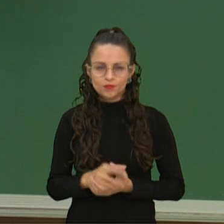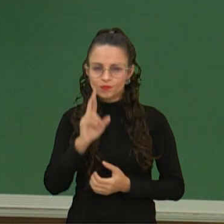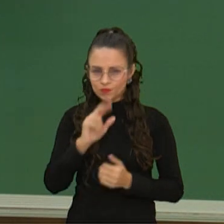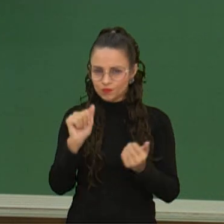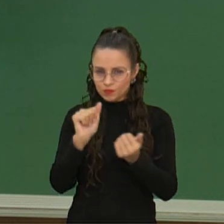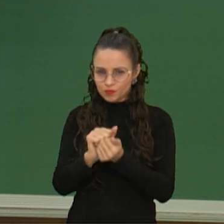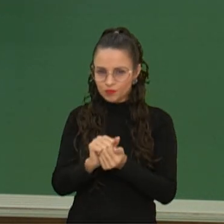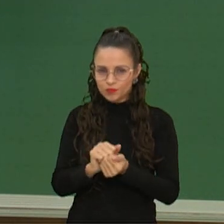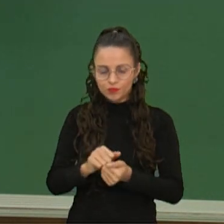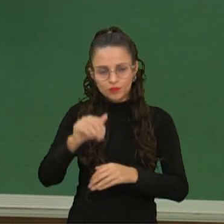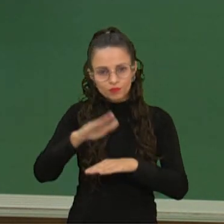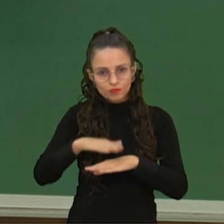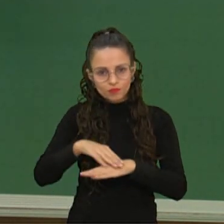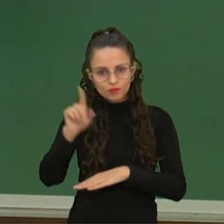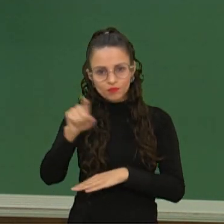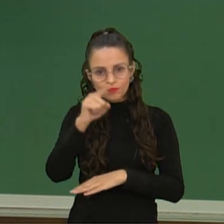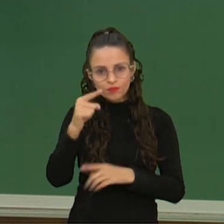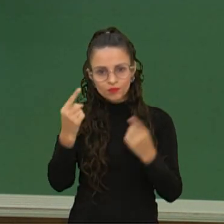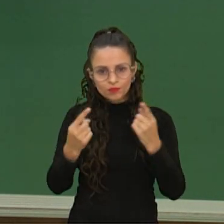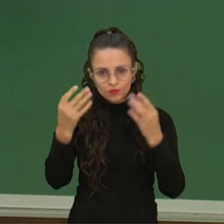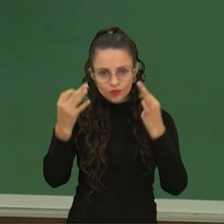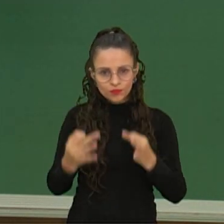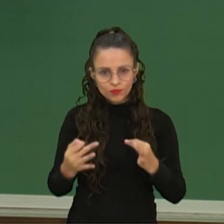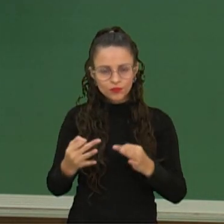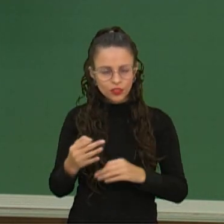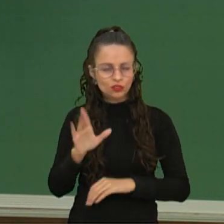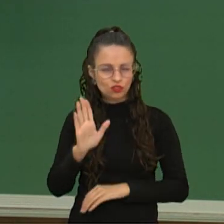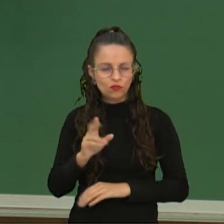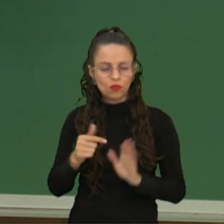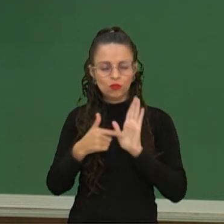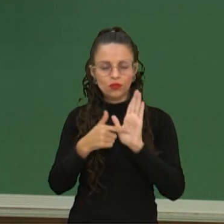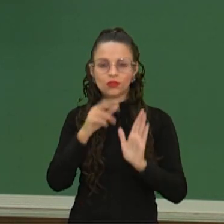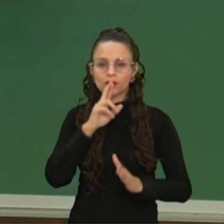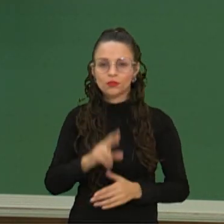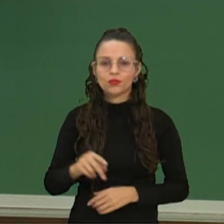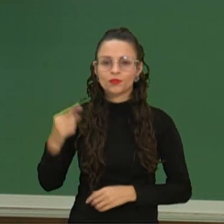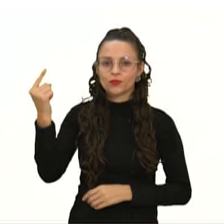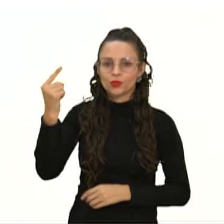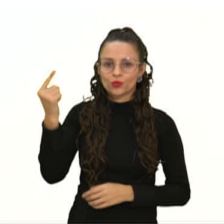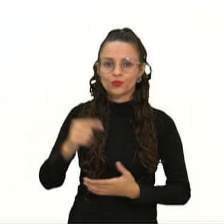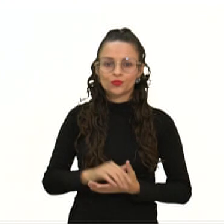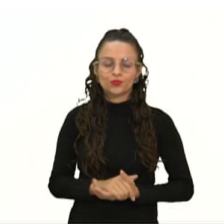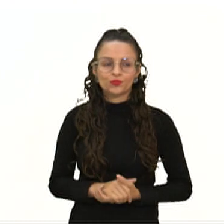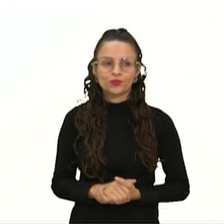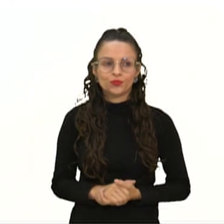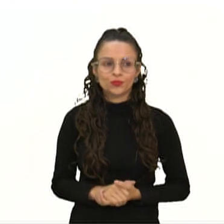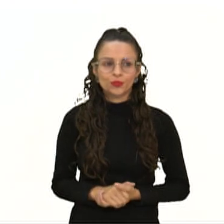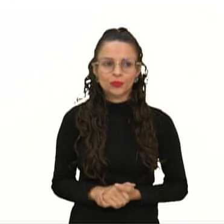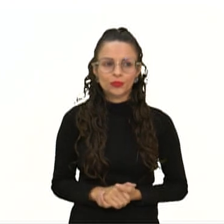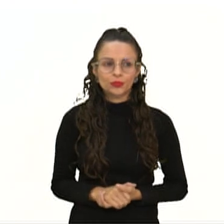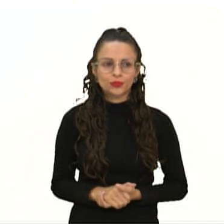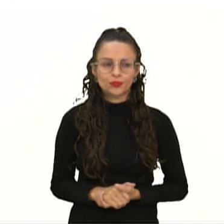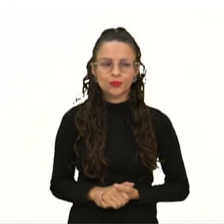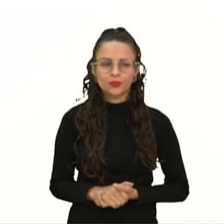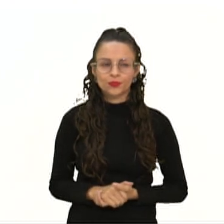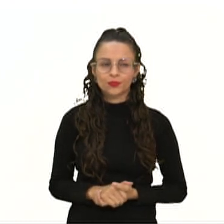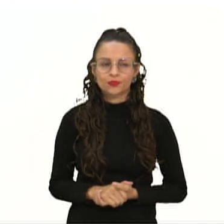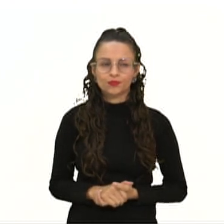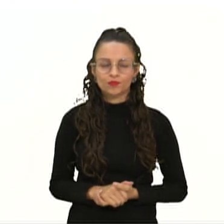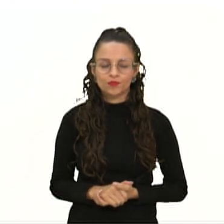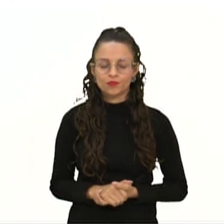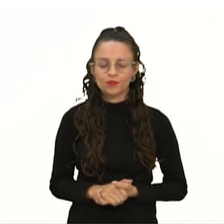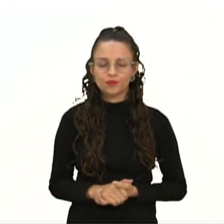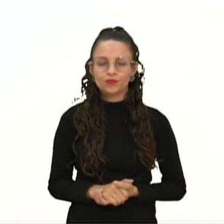bom? Marca a alternativa correta aí rapidinho, mas eu já vou dar a resposta. A número 1 diz assim, ó. The carbon dioxide